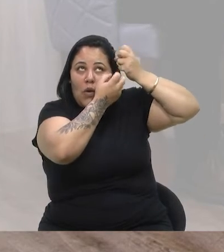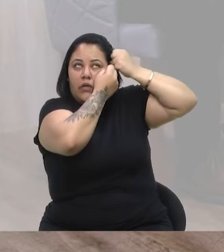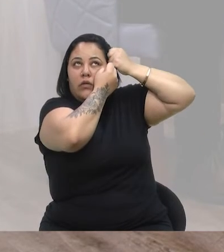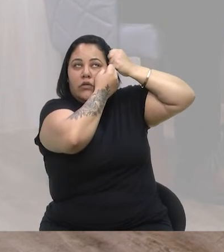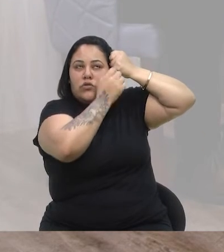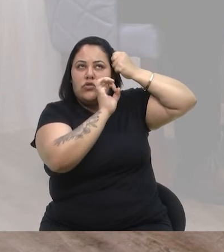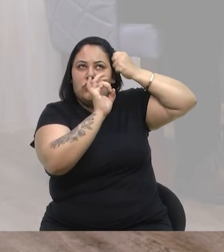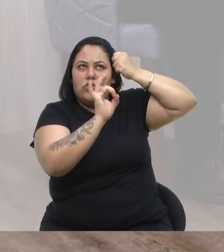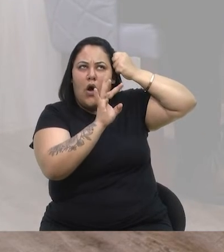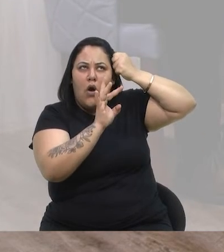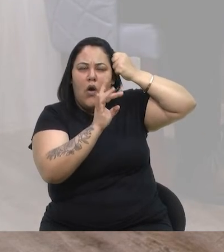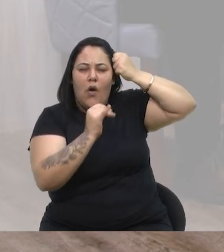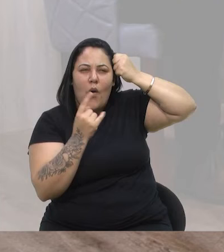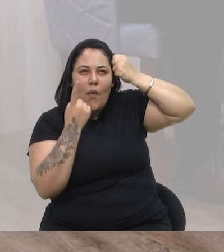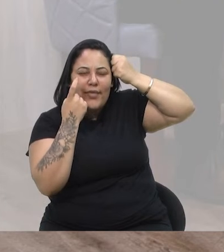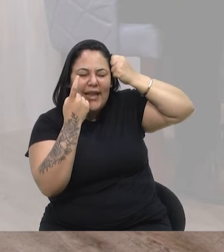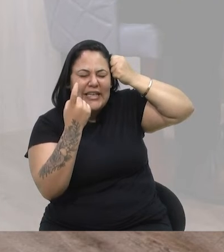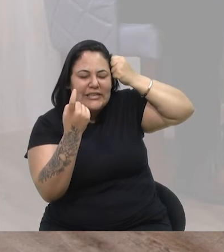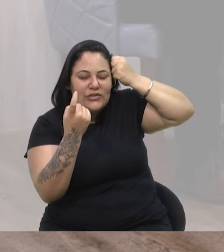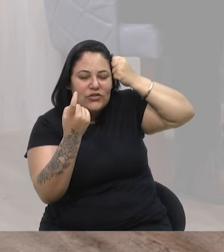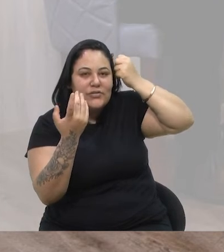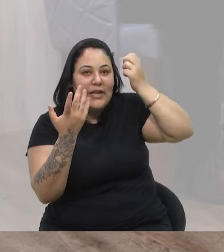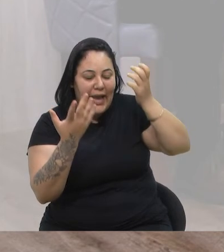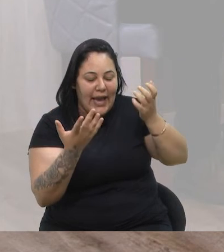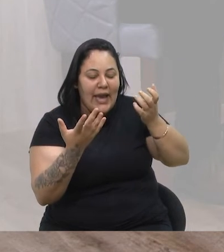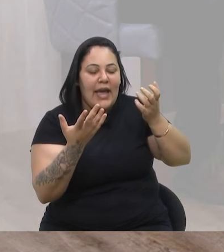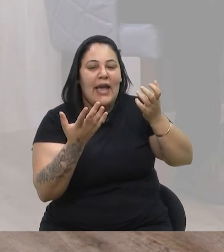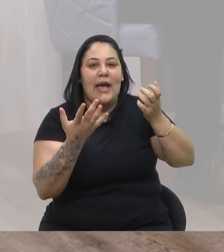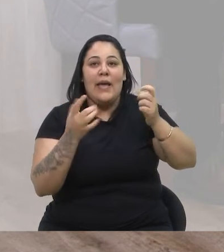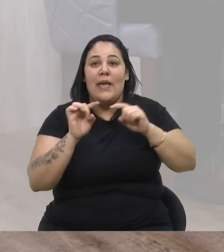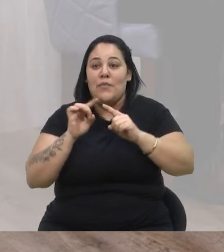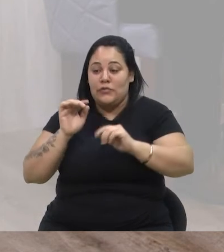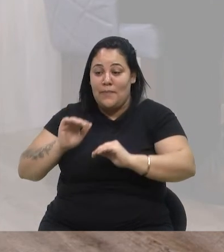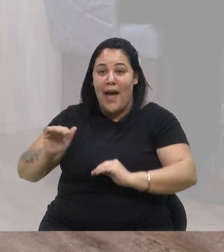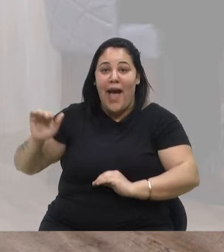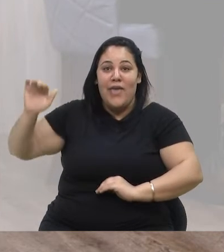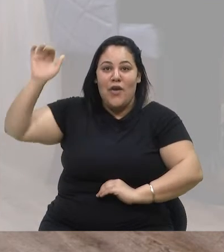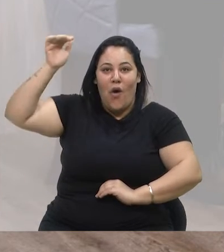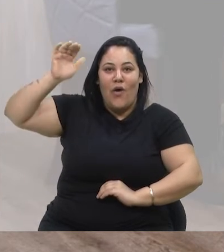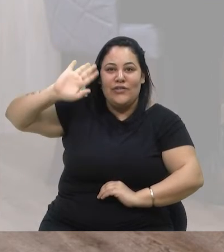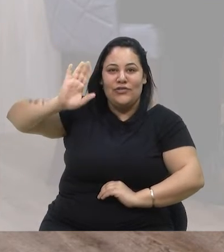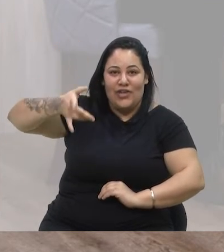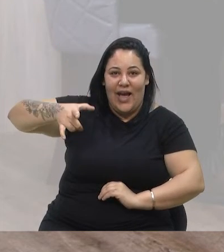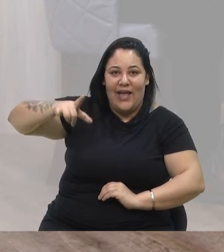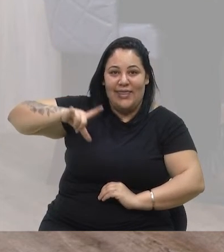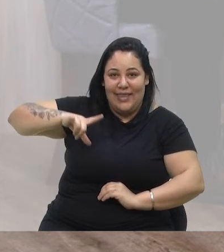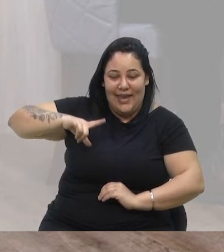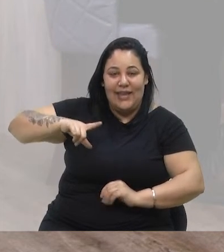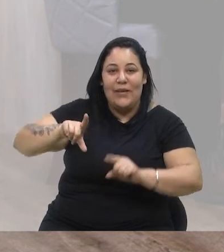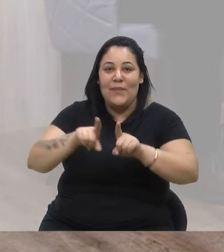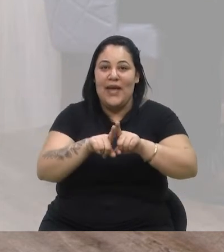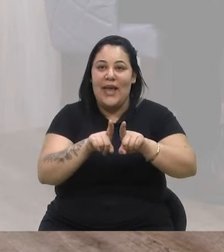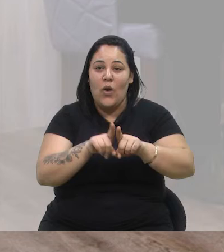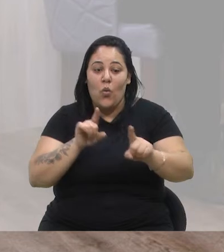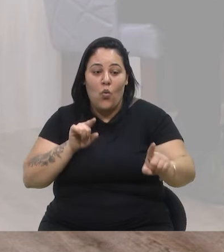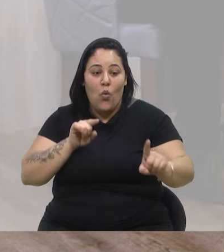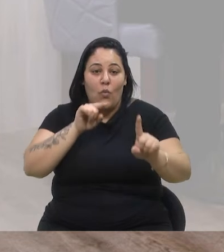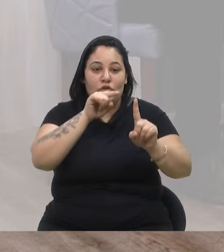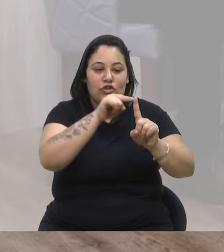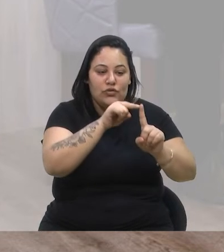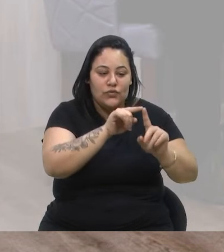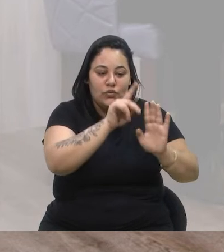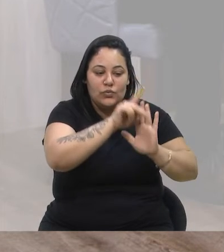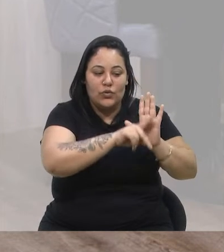do pai ou dos educadores que usam, né? O nosso público principal, por ter uma quantidade de informações dentro